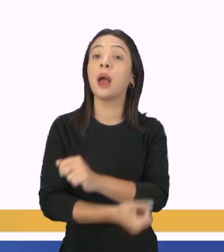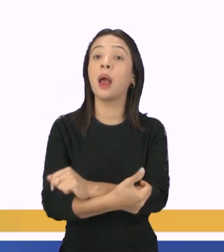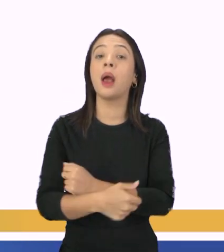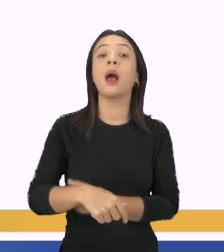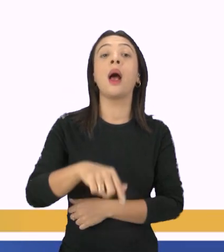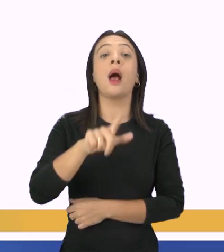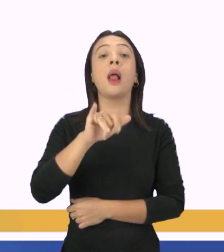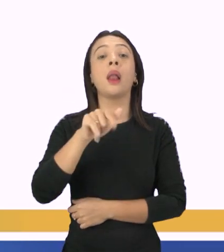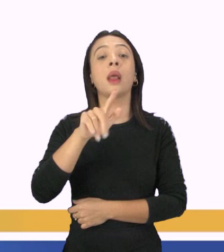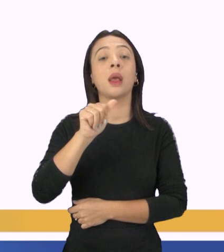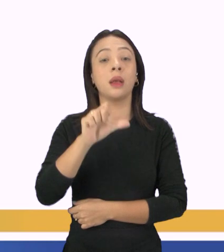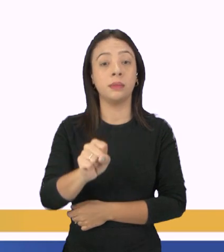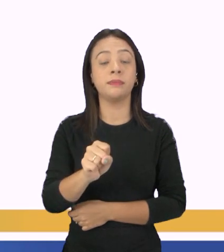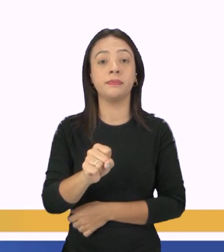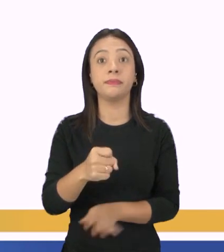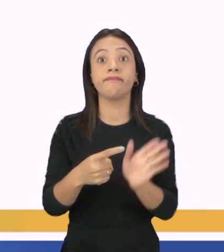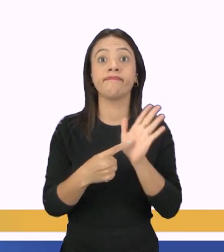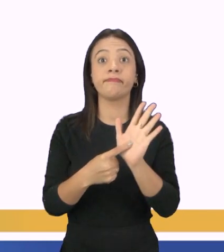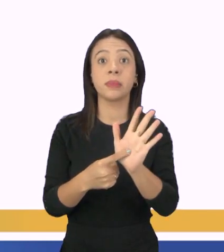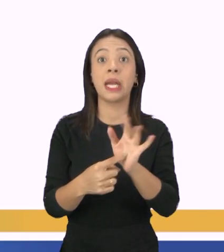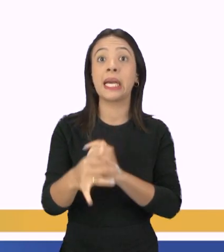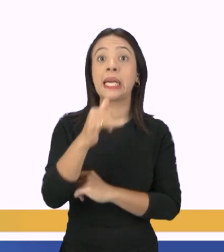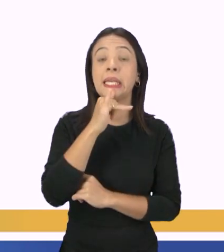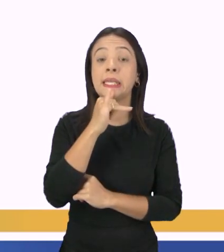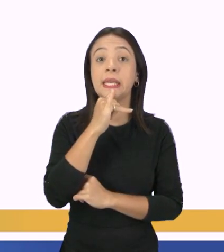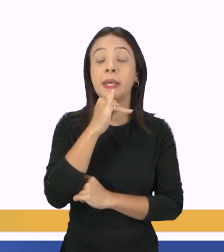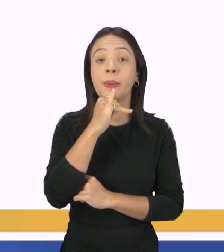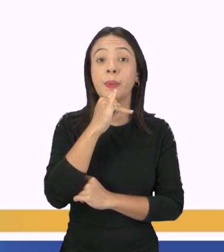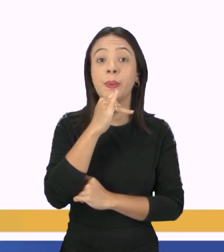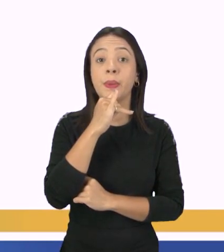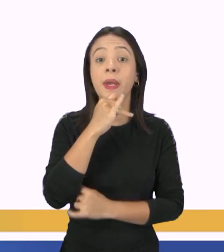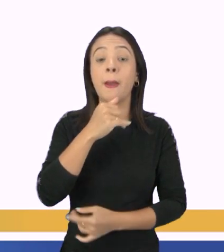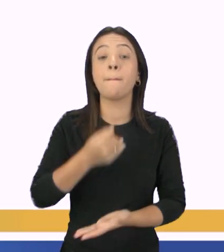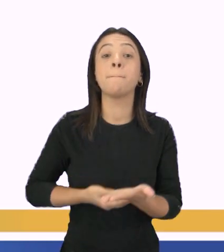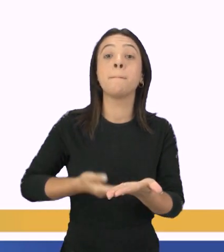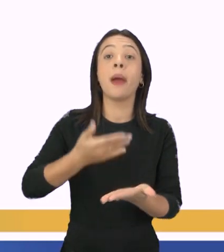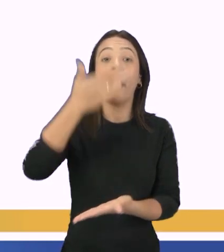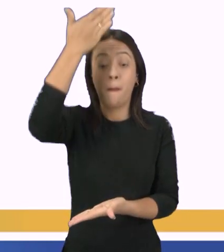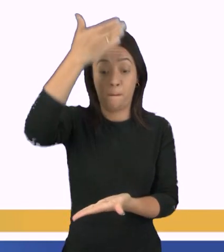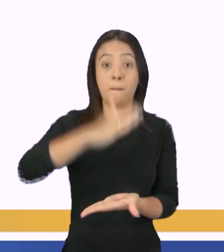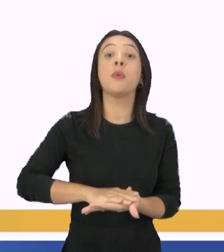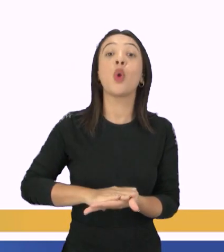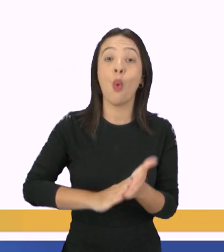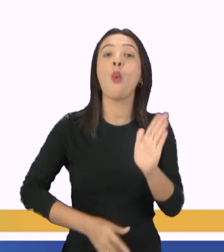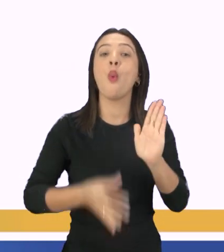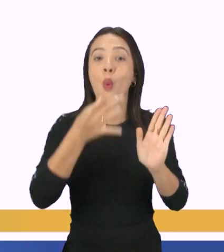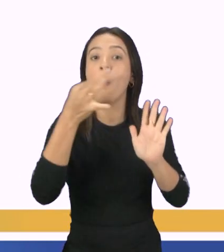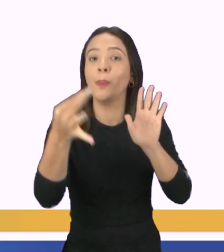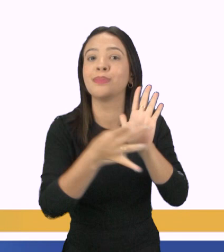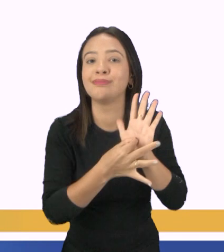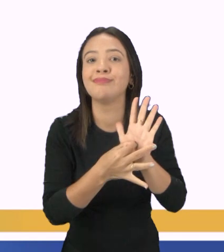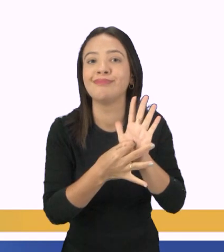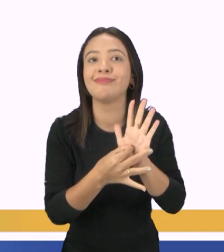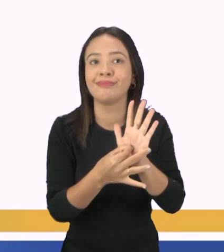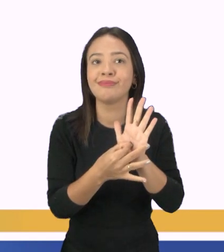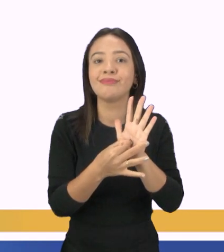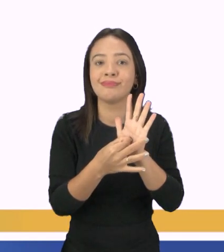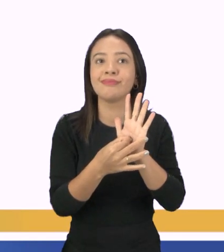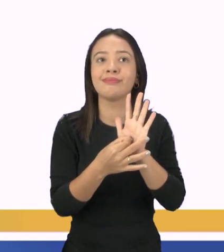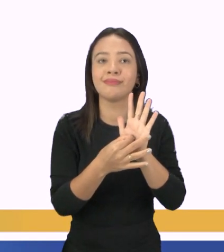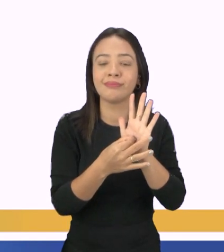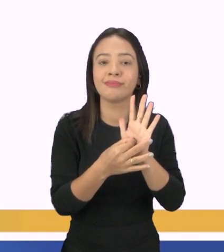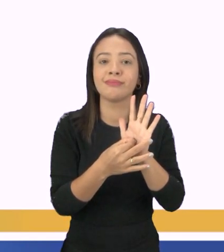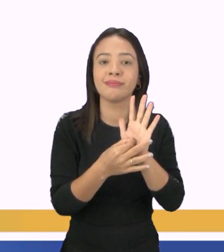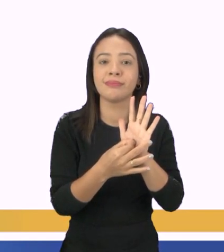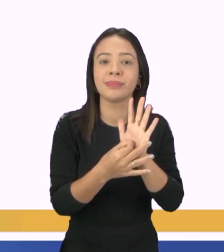lilás. Elas apontam exemplos que sustentam o argumento da miscigenação. Então, elas vão dar exemplos e sustentar essa